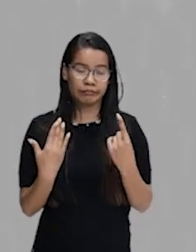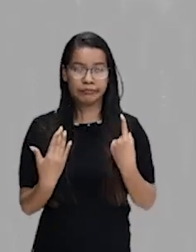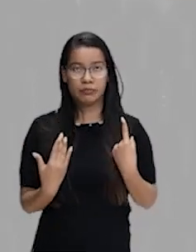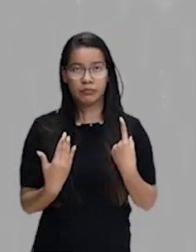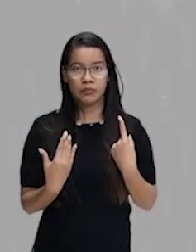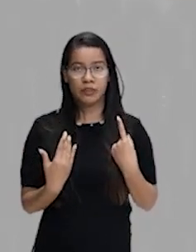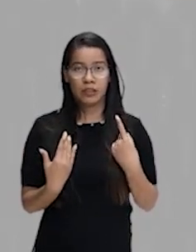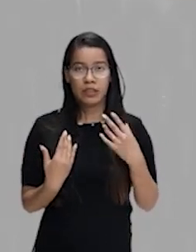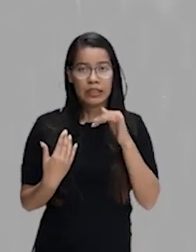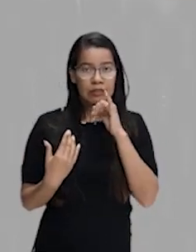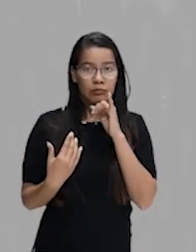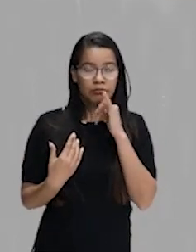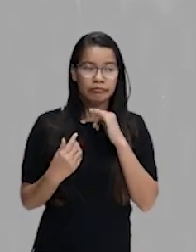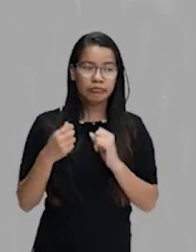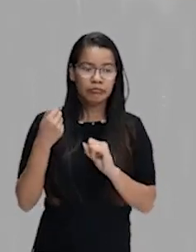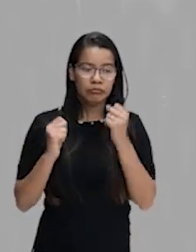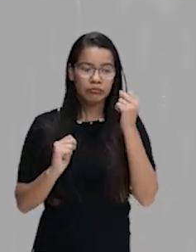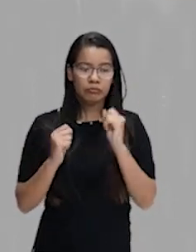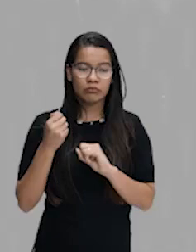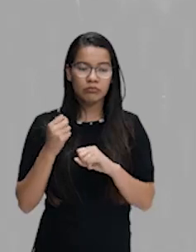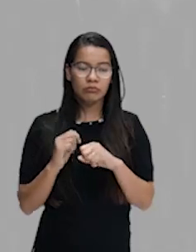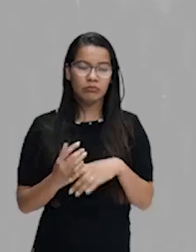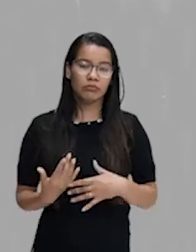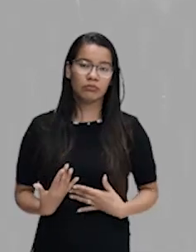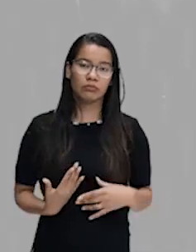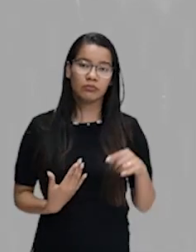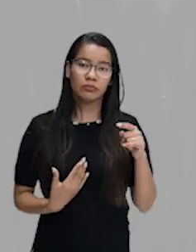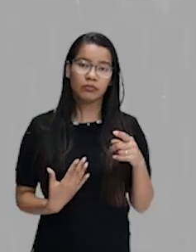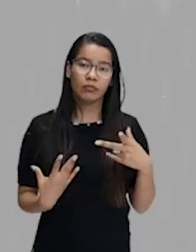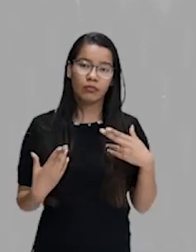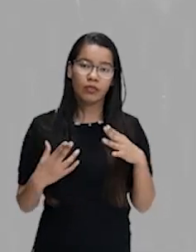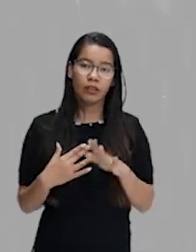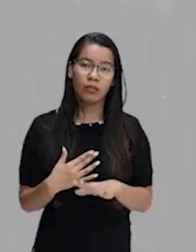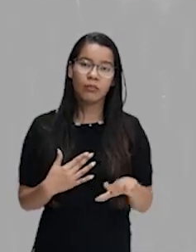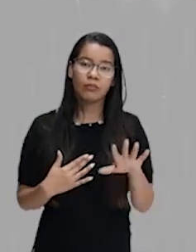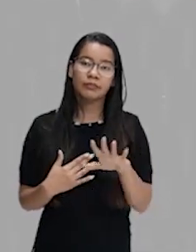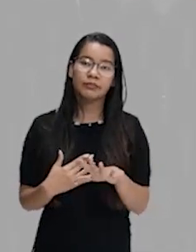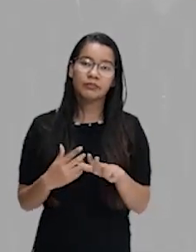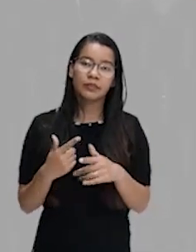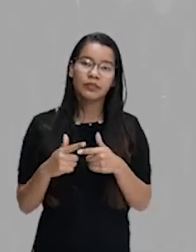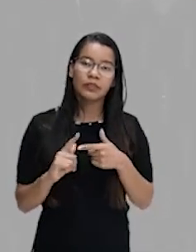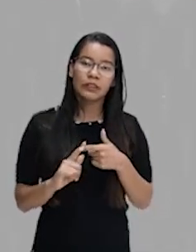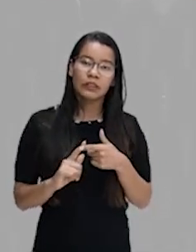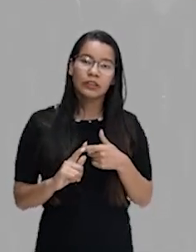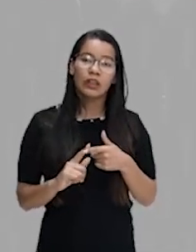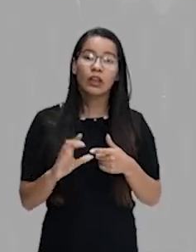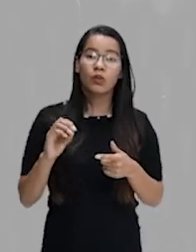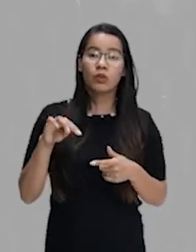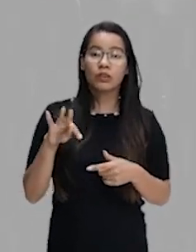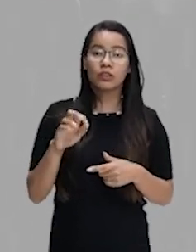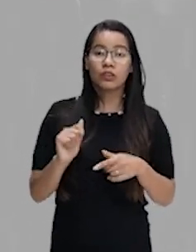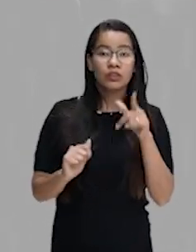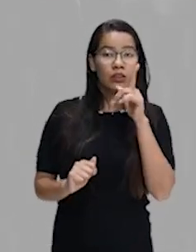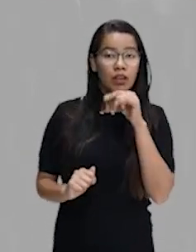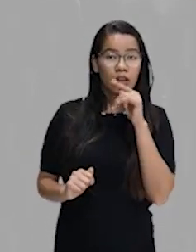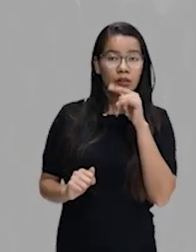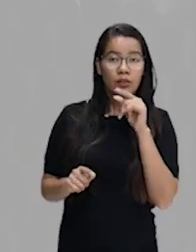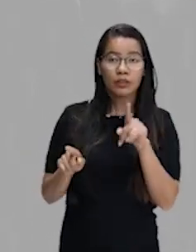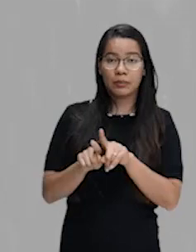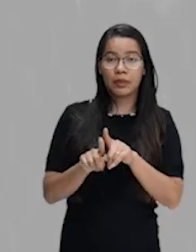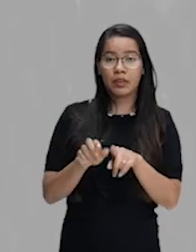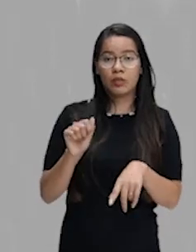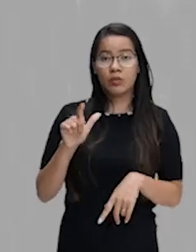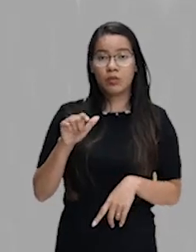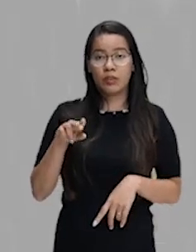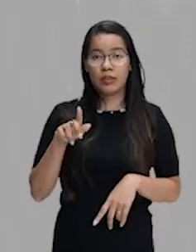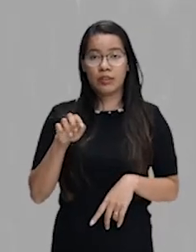um fisioterapeuta, vamos supor. E aí naquele mesmo espaço eles dividem a conta de água, de aluguel, de internet